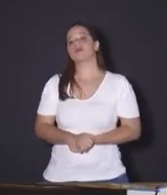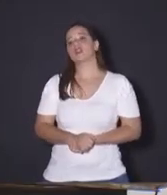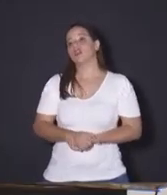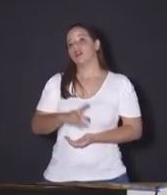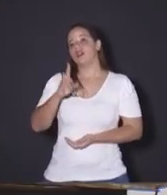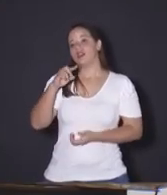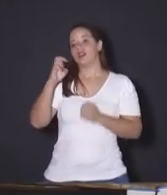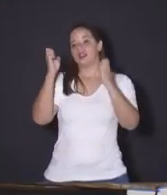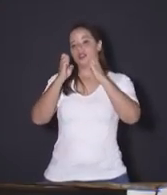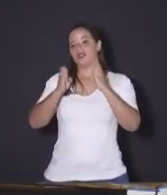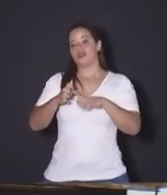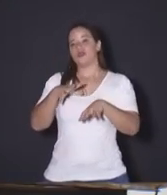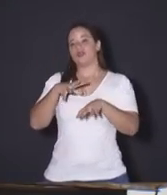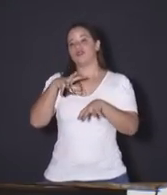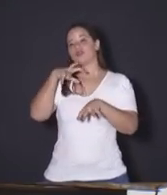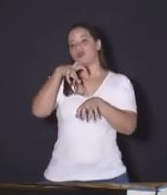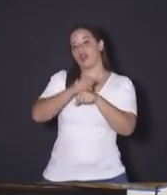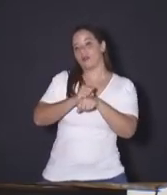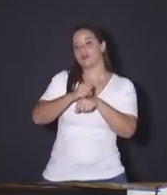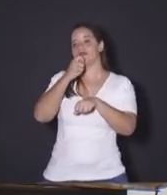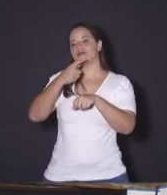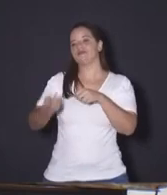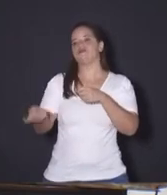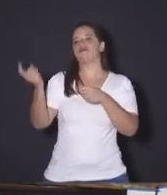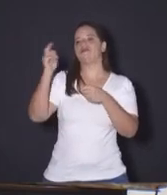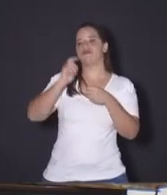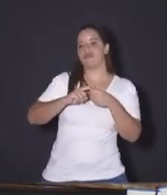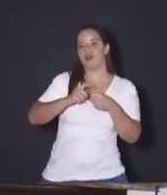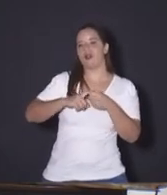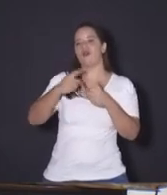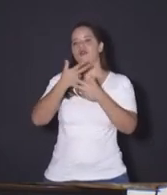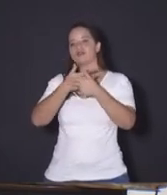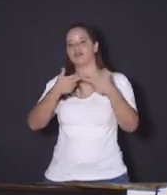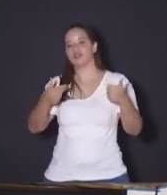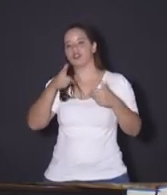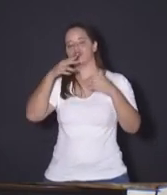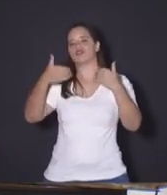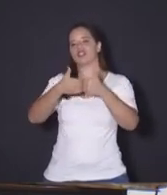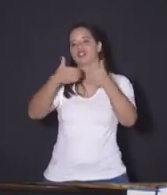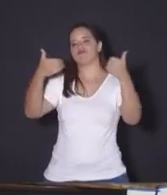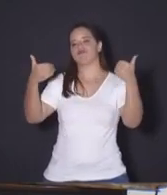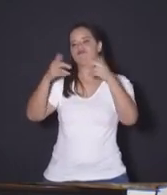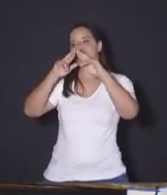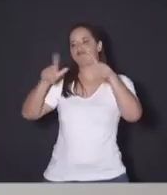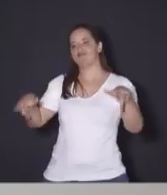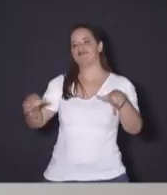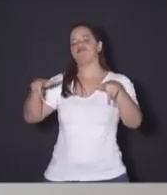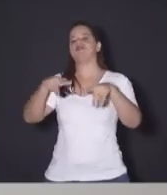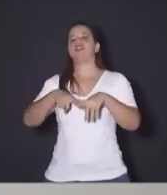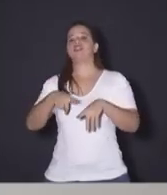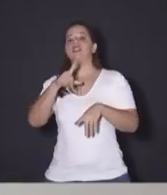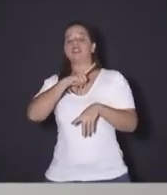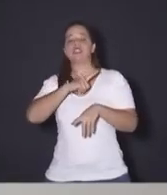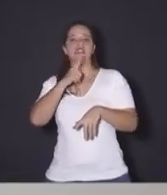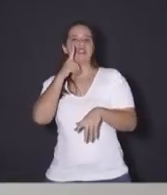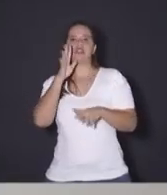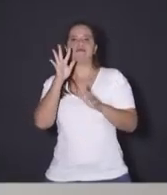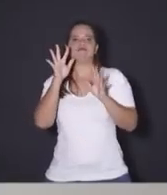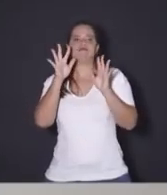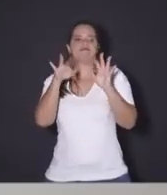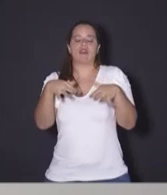uma estrutura do capitalismo ele se retroalimenta do daquilo que é divergente né é uma peça enfim